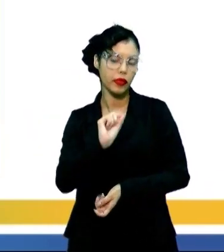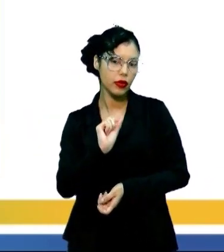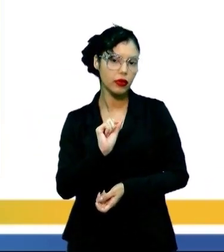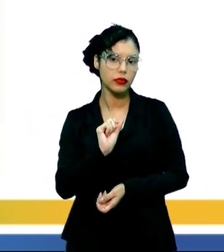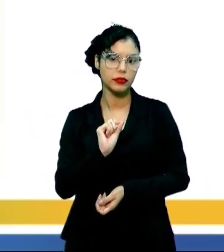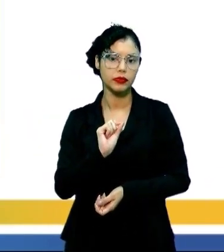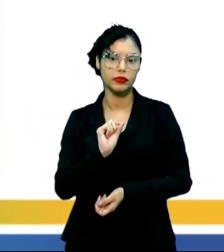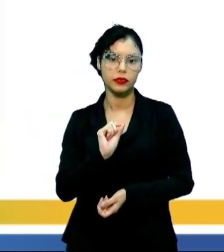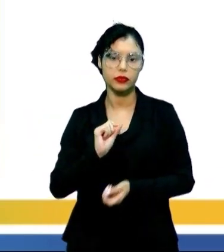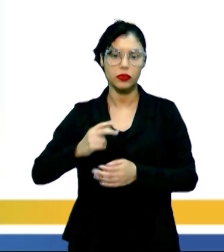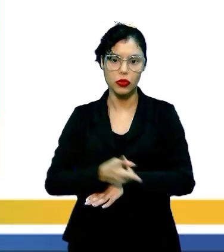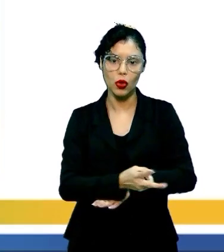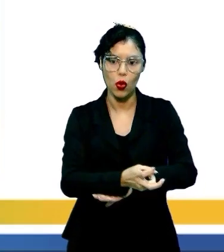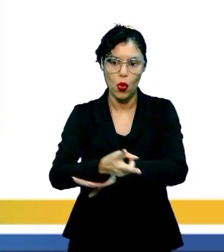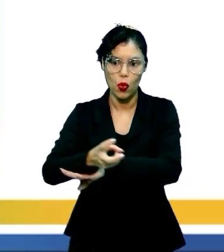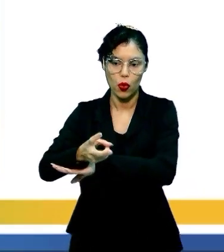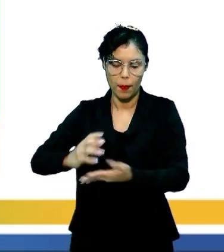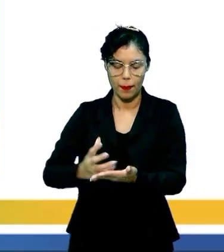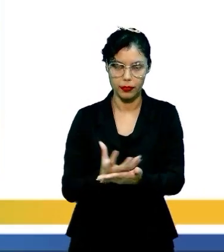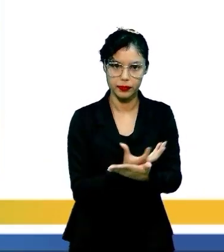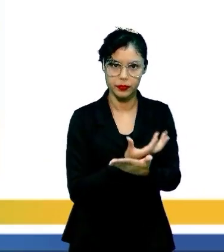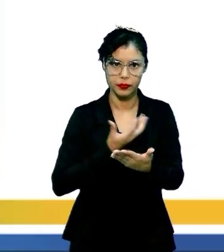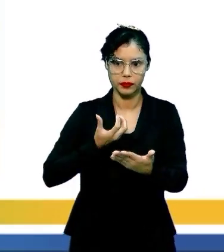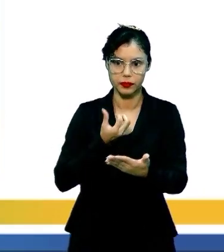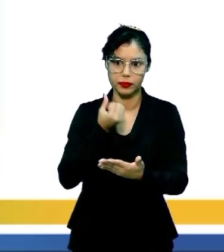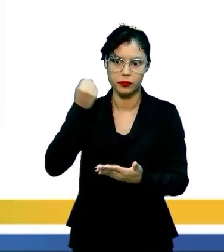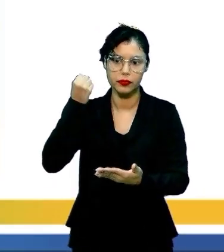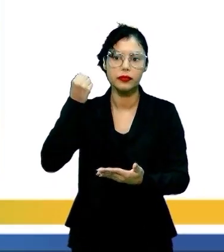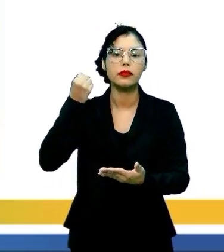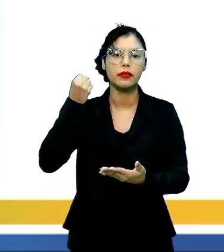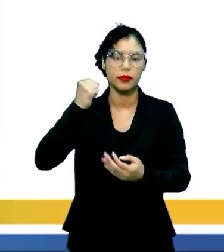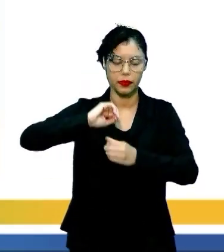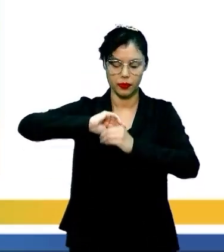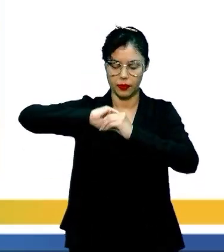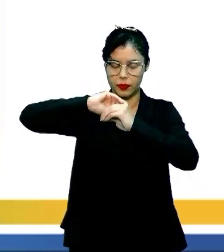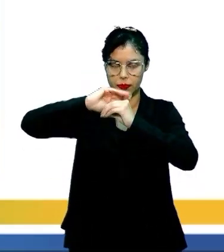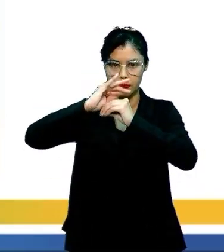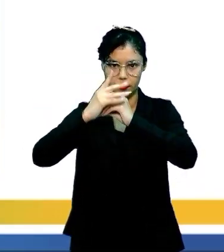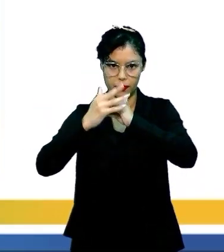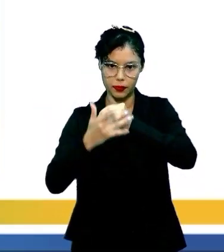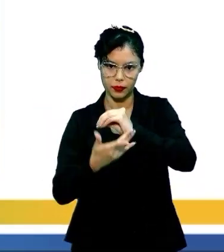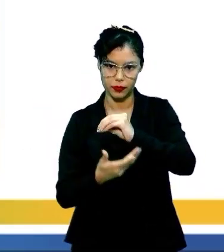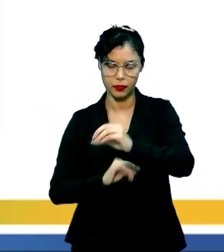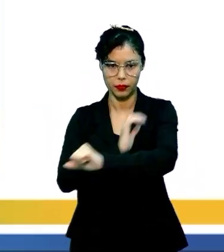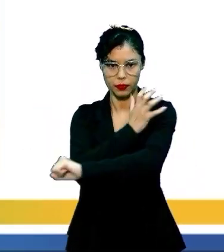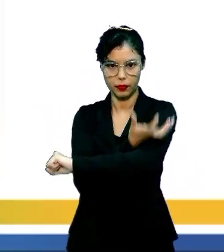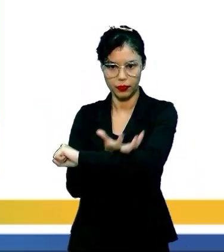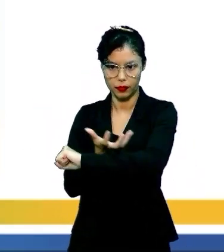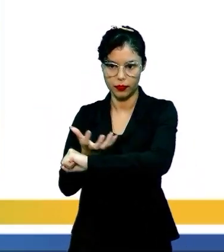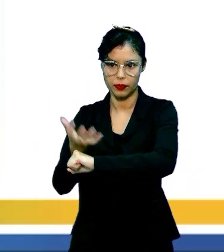carbono é reabsorvido, ele é retirado da atmosfera pelas plantas. E aí essas